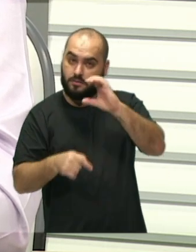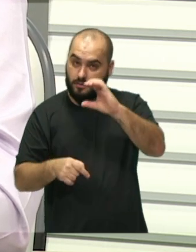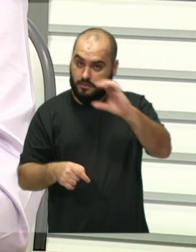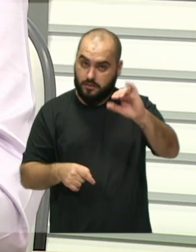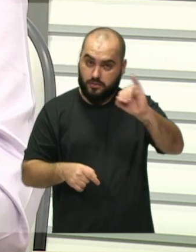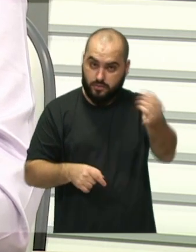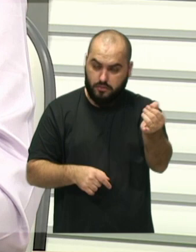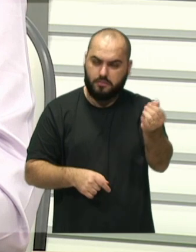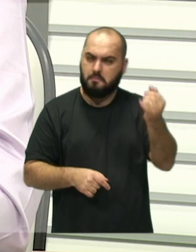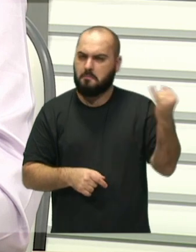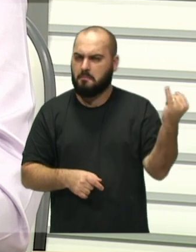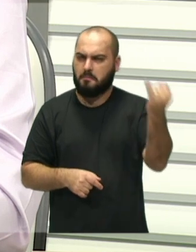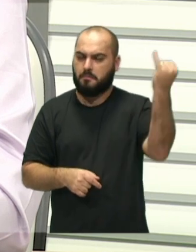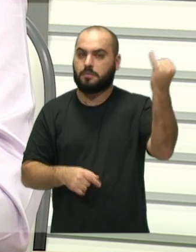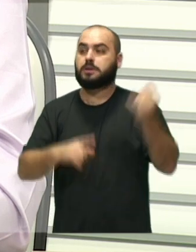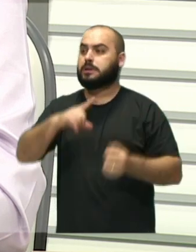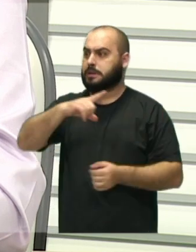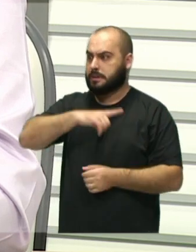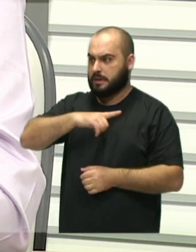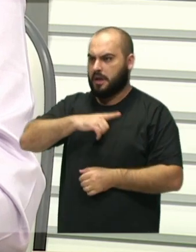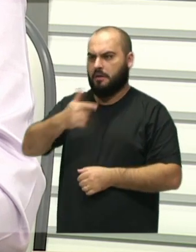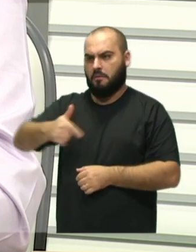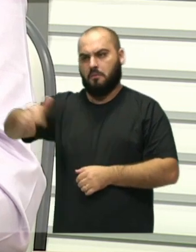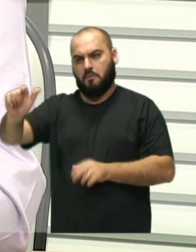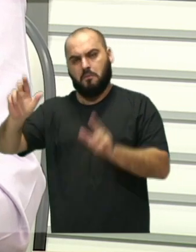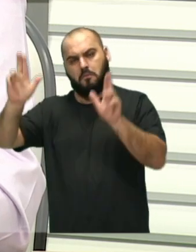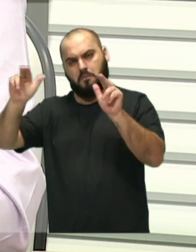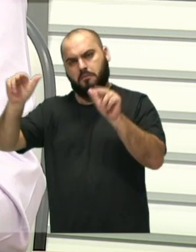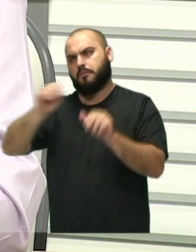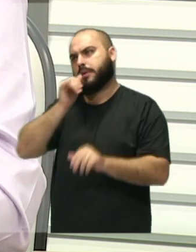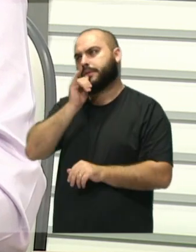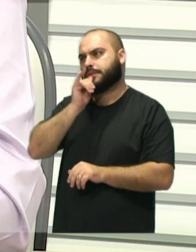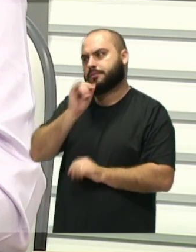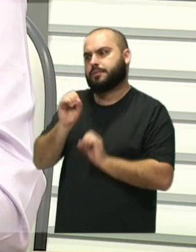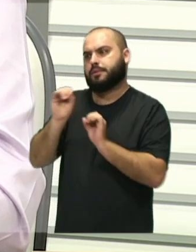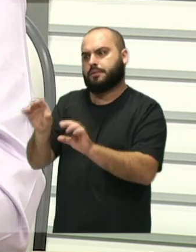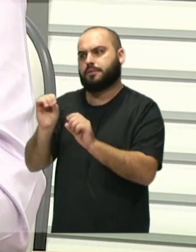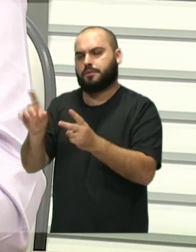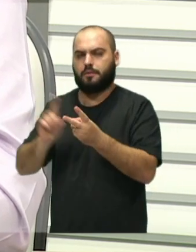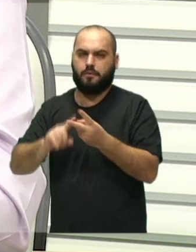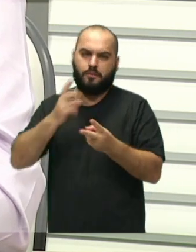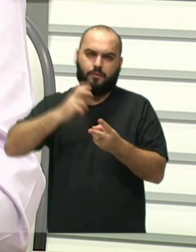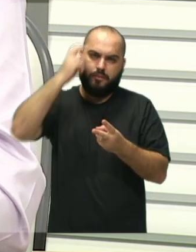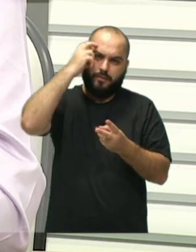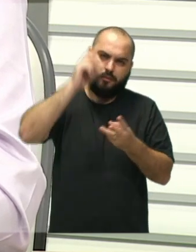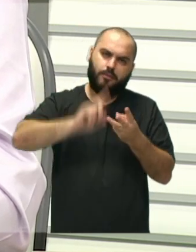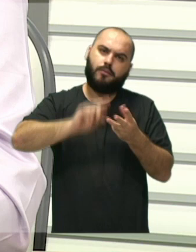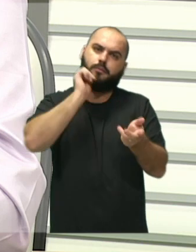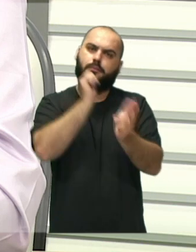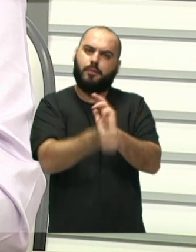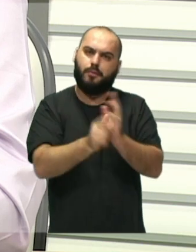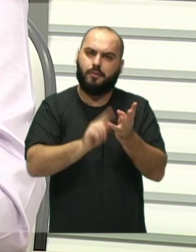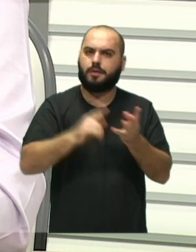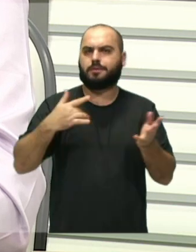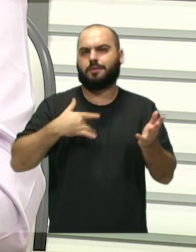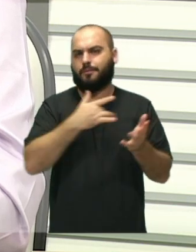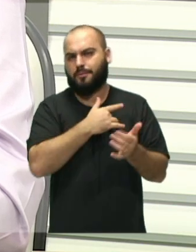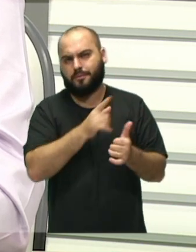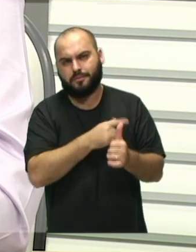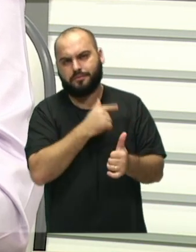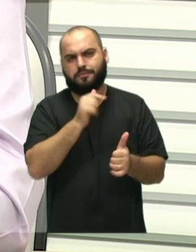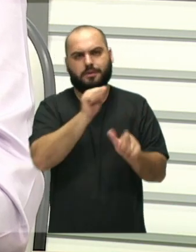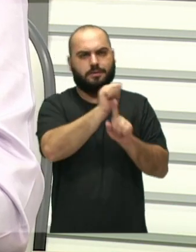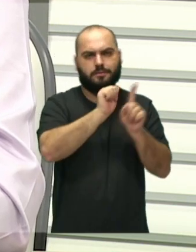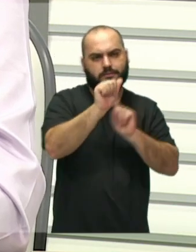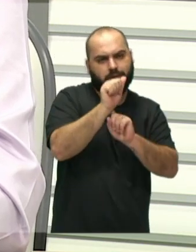final e temos as outras também são temáticas na área de educação da cultura do esporte da Saúde